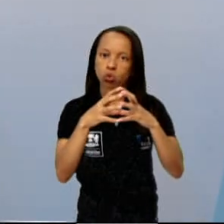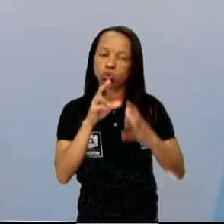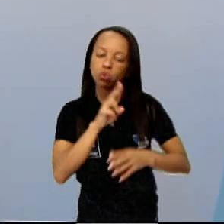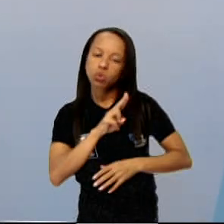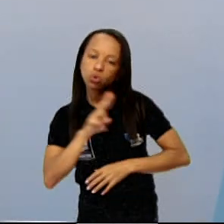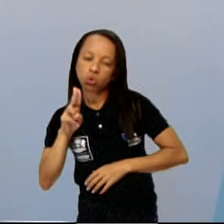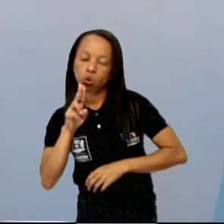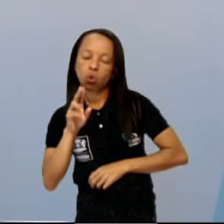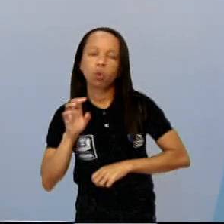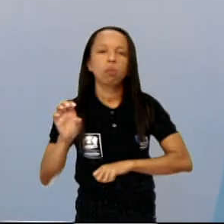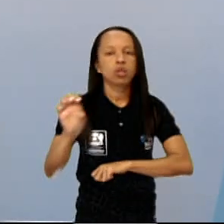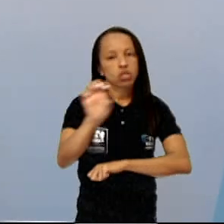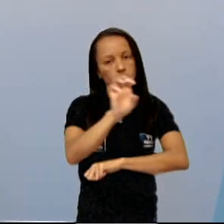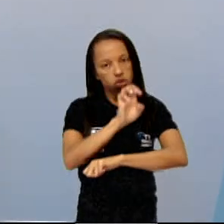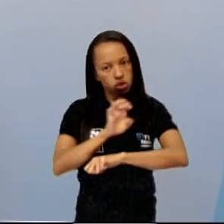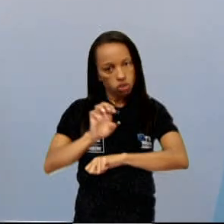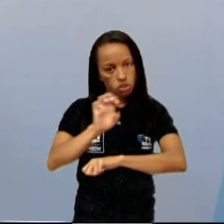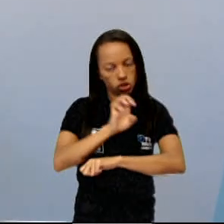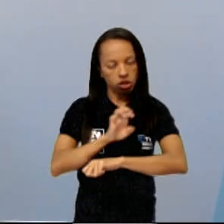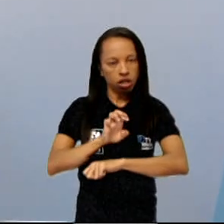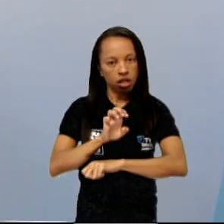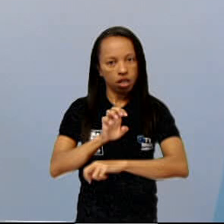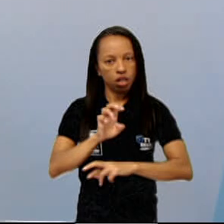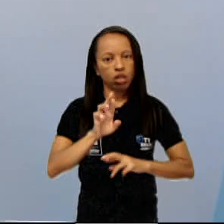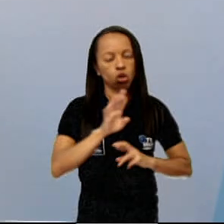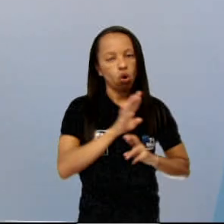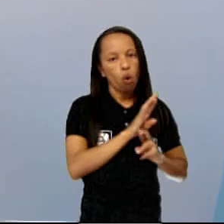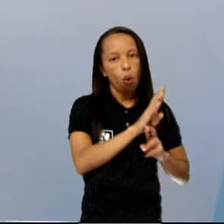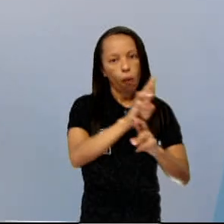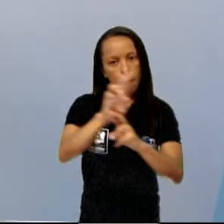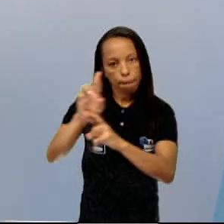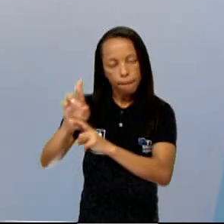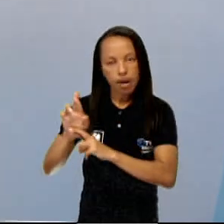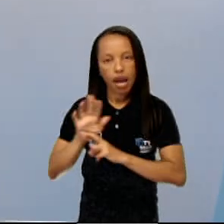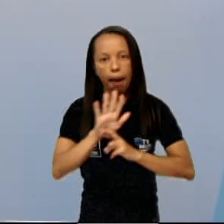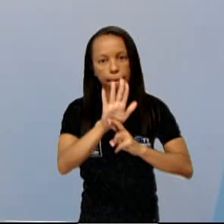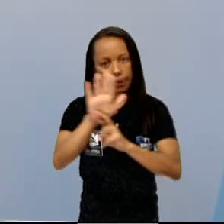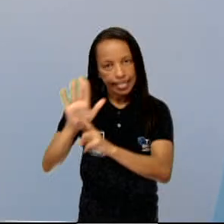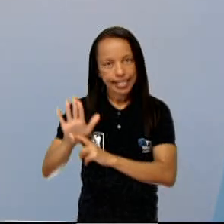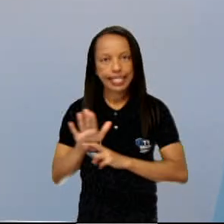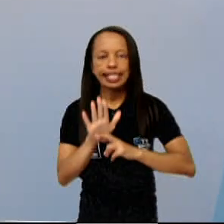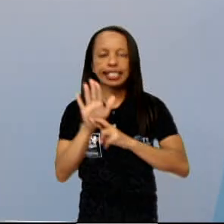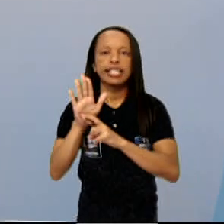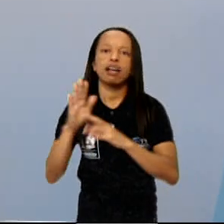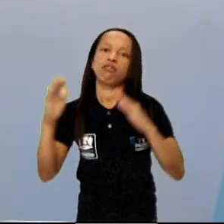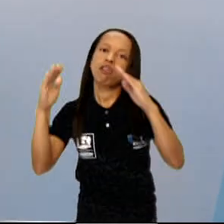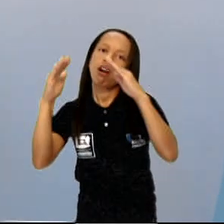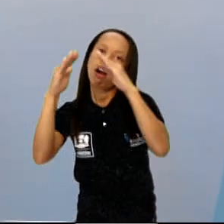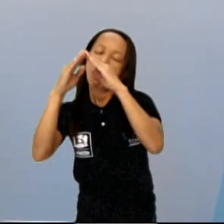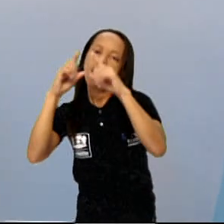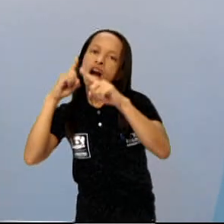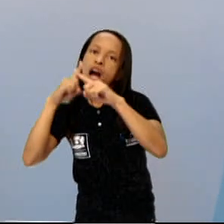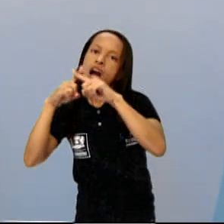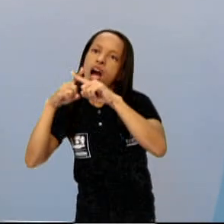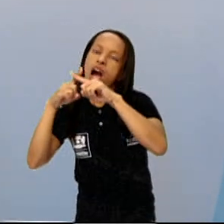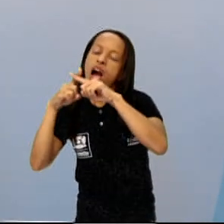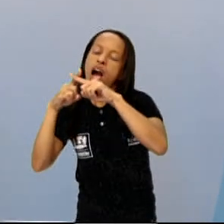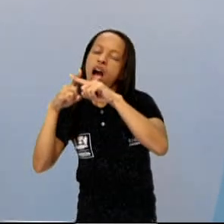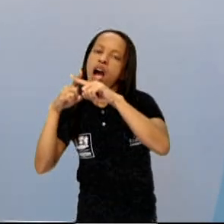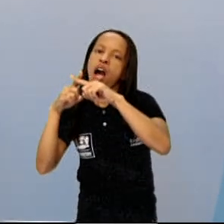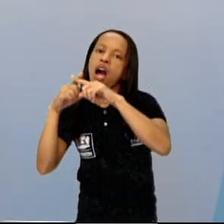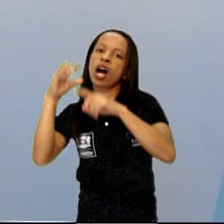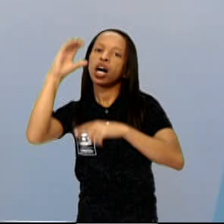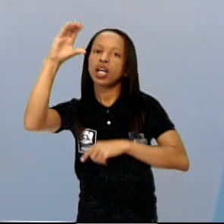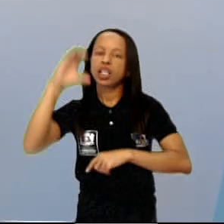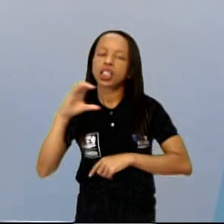primeiro estado era o do clero, os representantes da cúpula da igreja. A cúpula são as pessoas mais importantes. O segundo estado